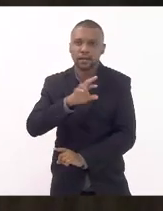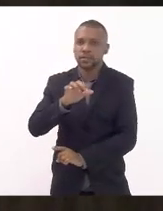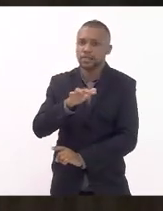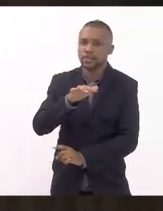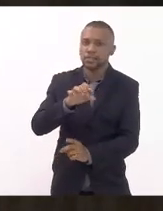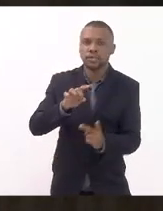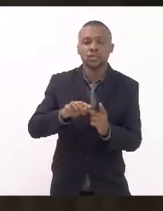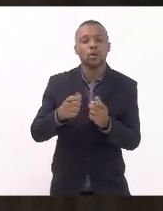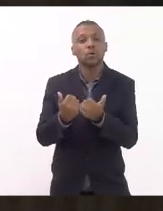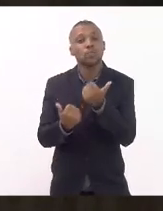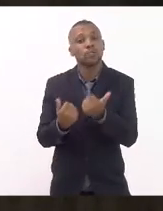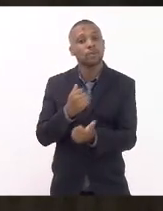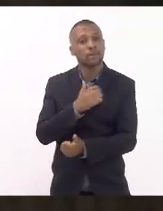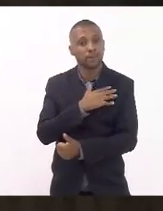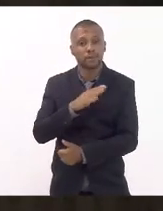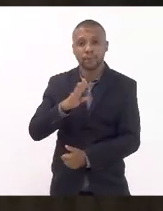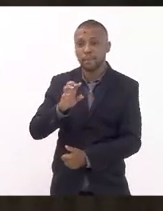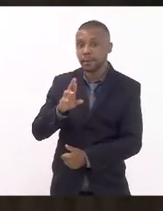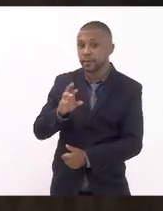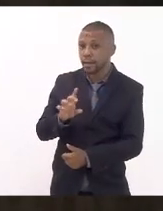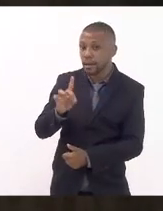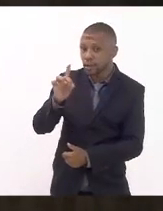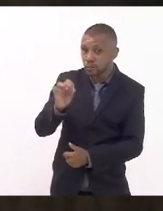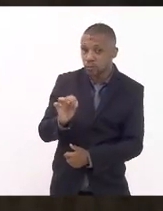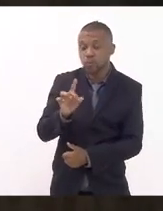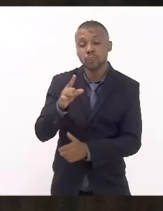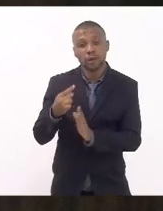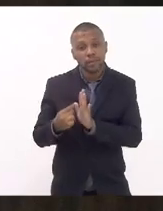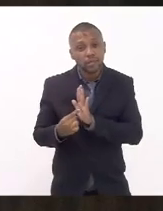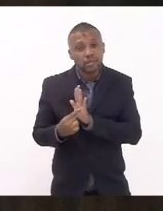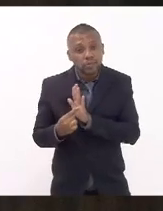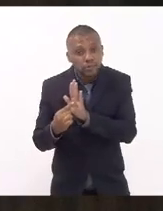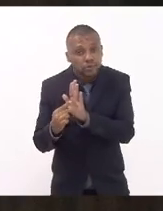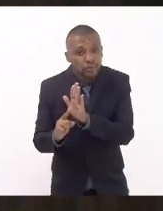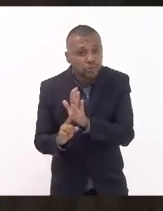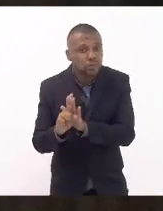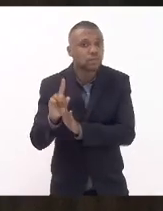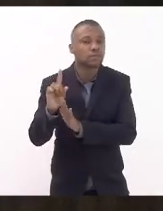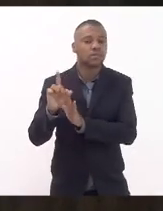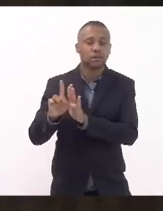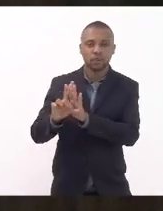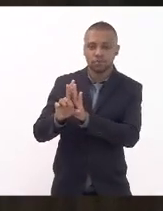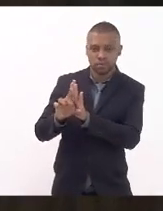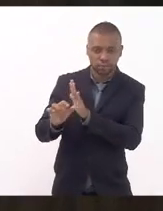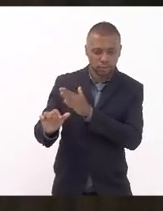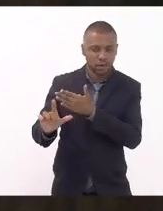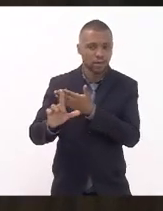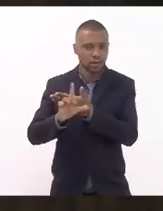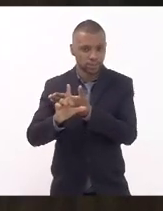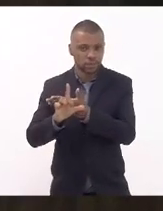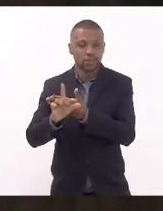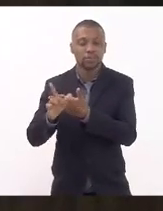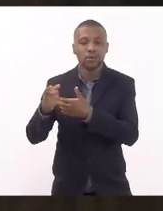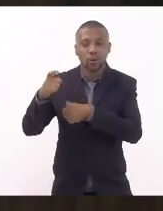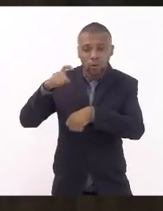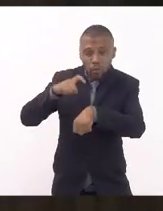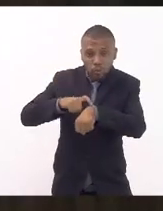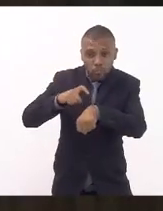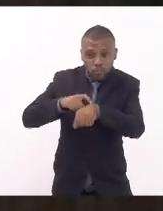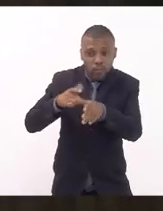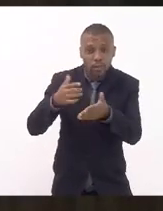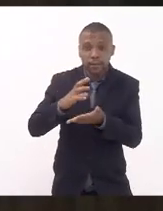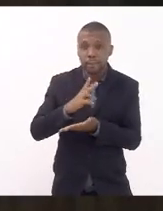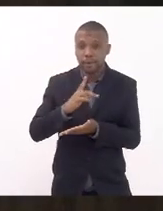Bernardo por essa indicação legislativa. Nós, durante a CPI do